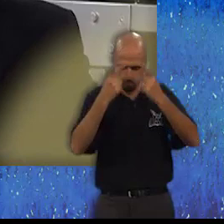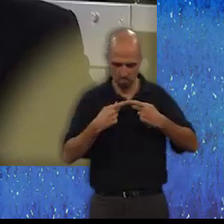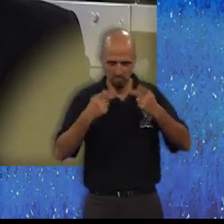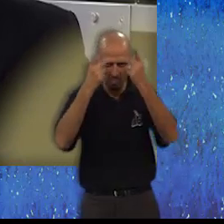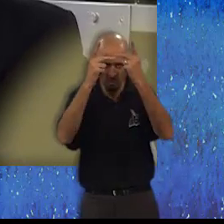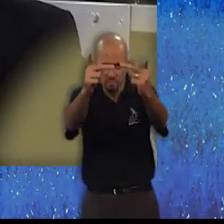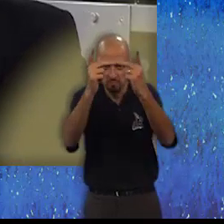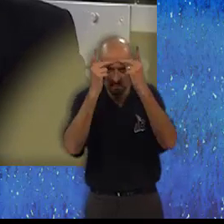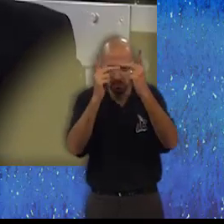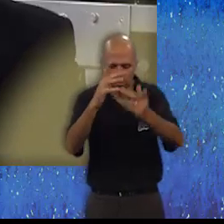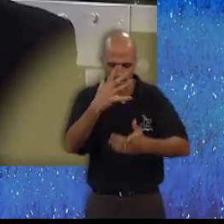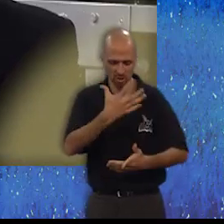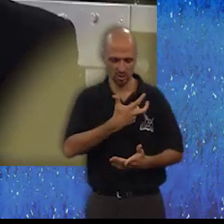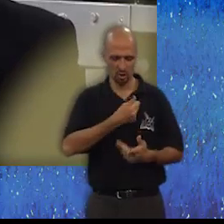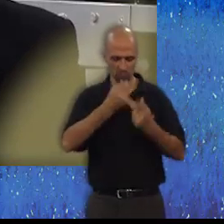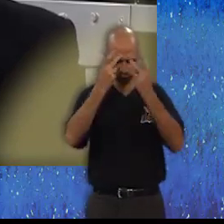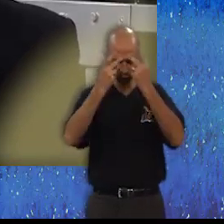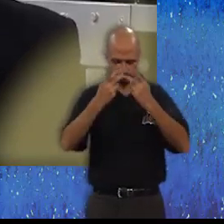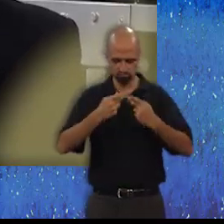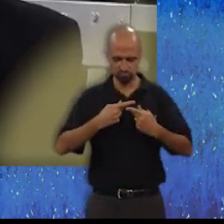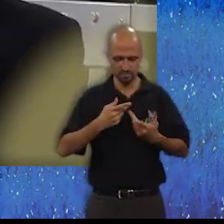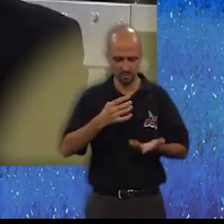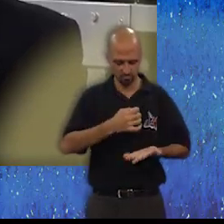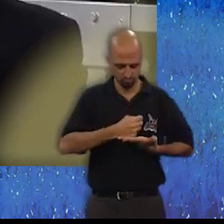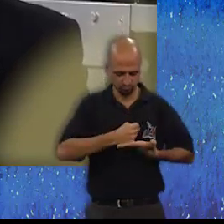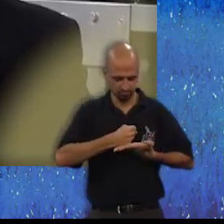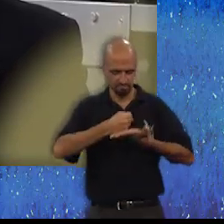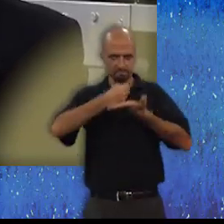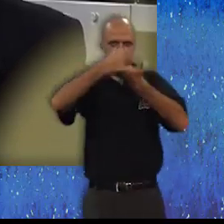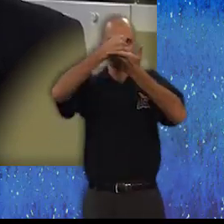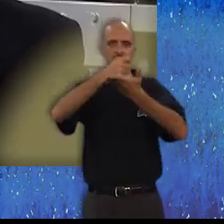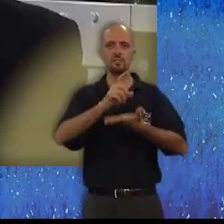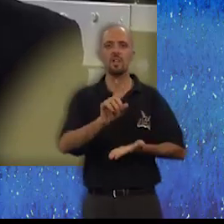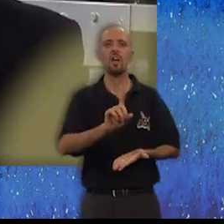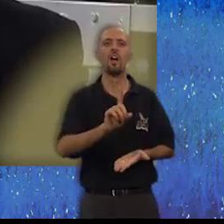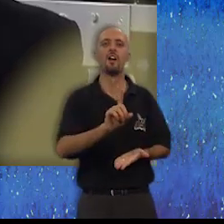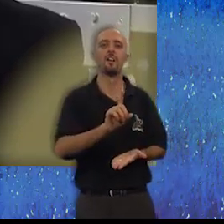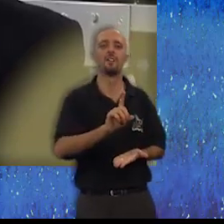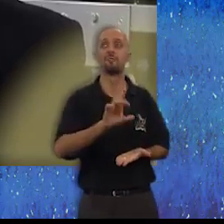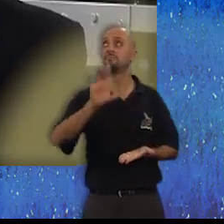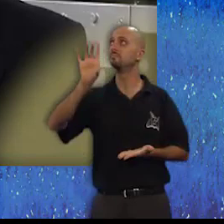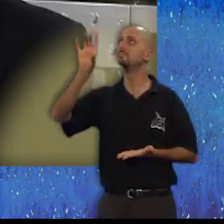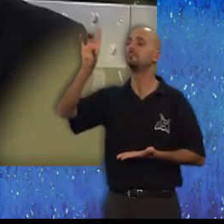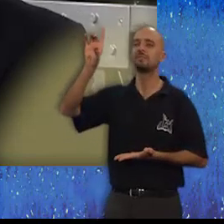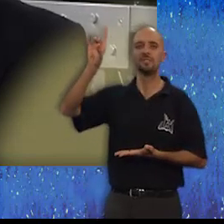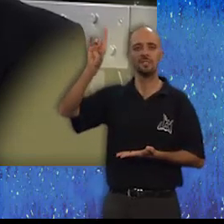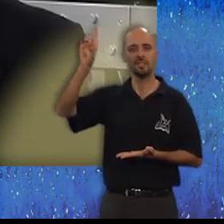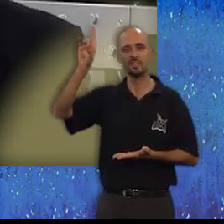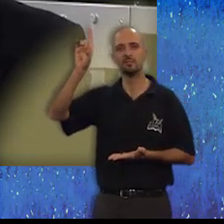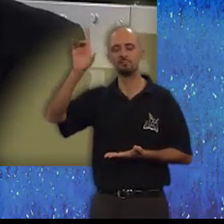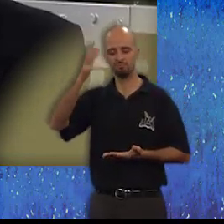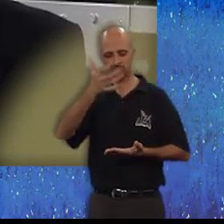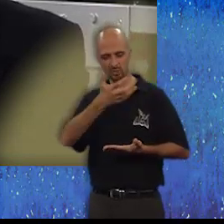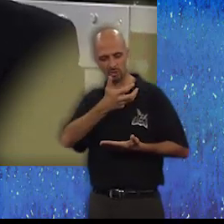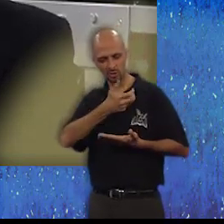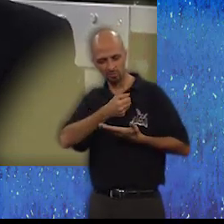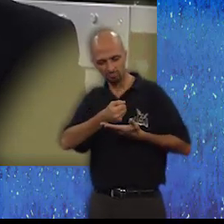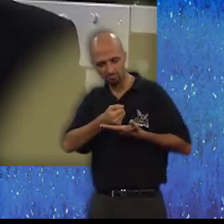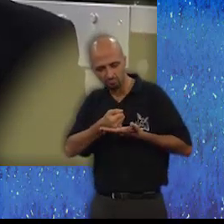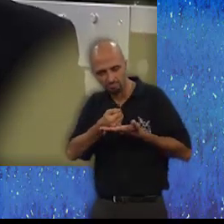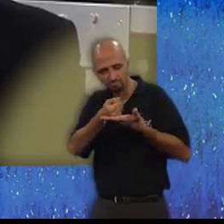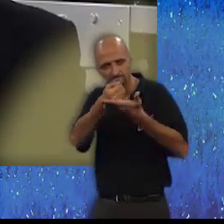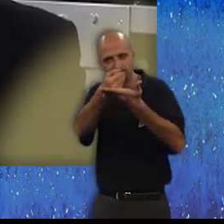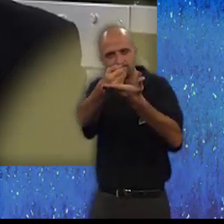falou, isto é impossível aos homens, mas para Deus tudo é possível. Ou seja, salvar tanto o rico quanto o